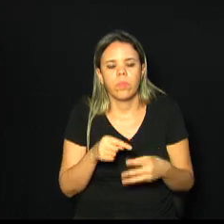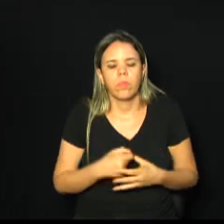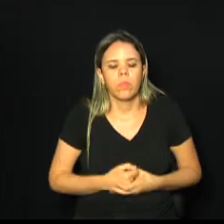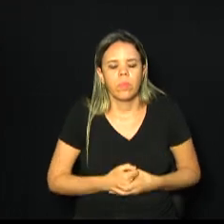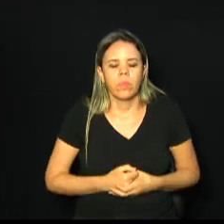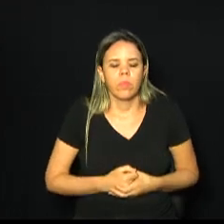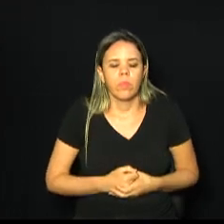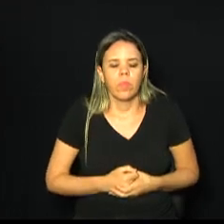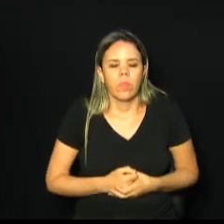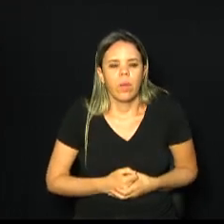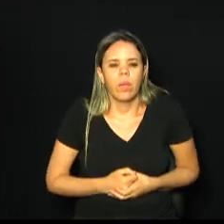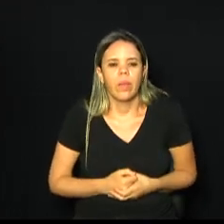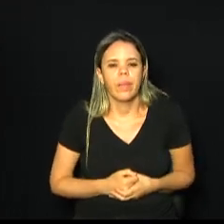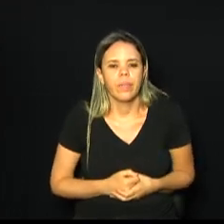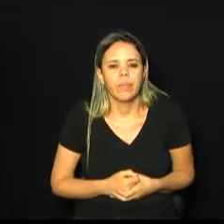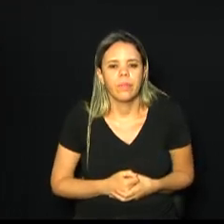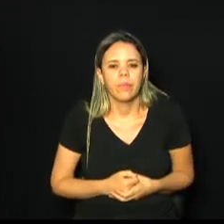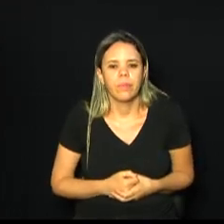que ter